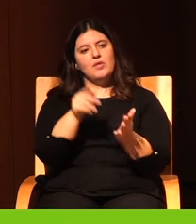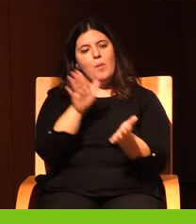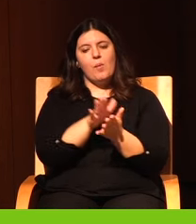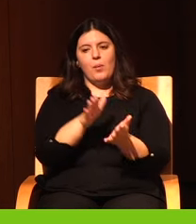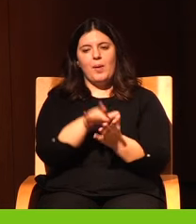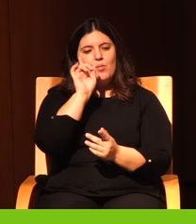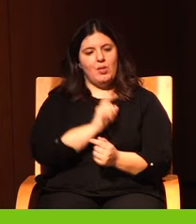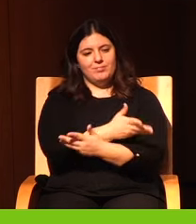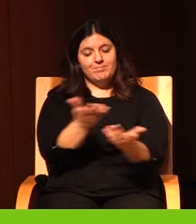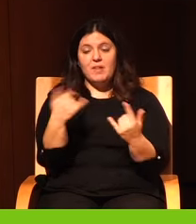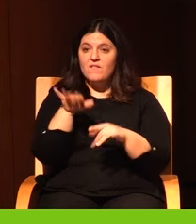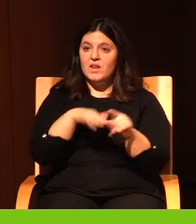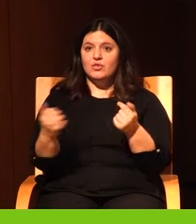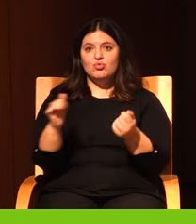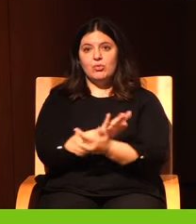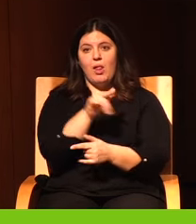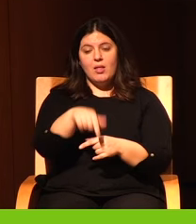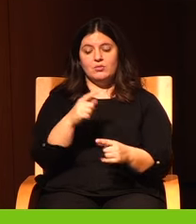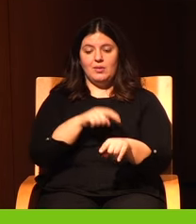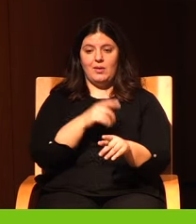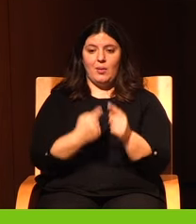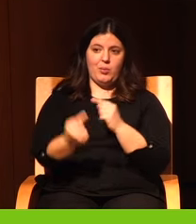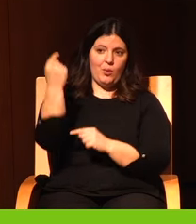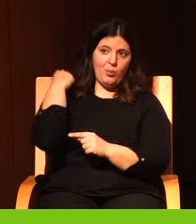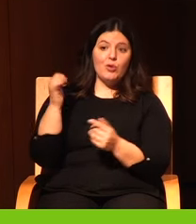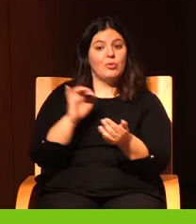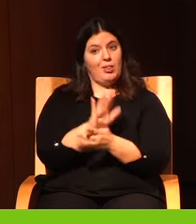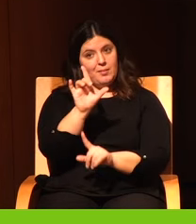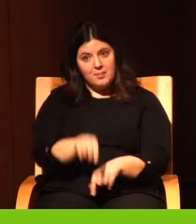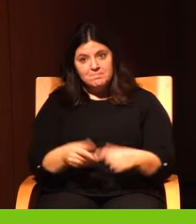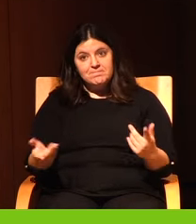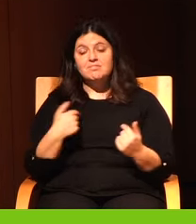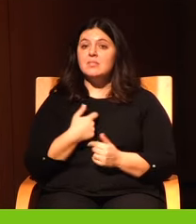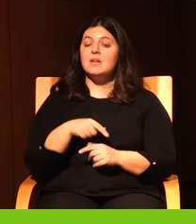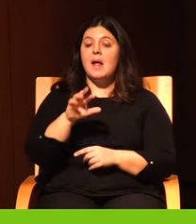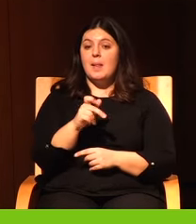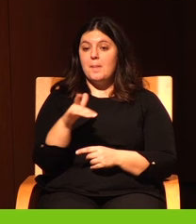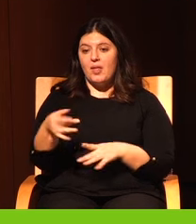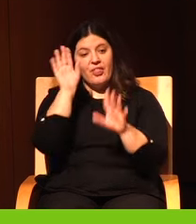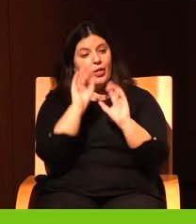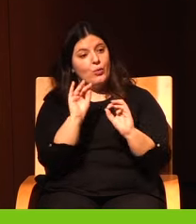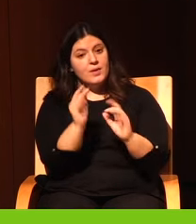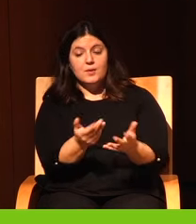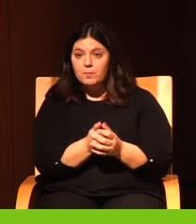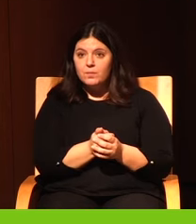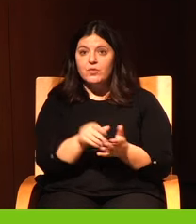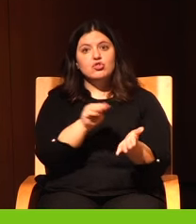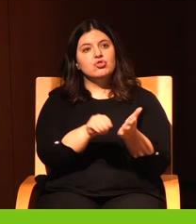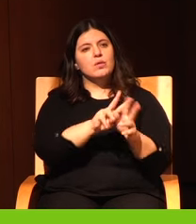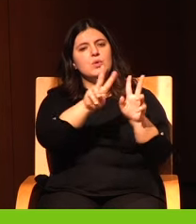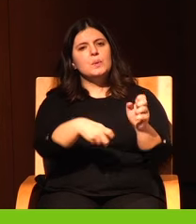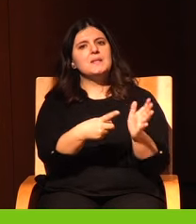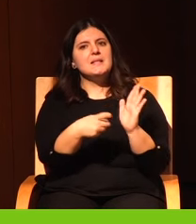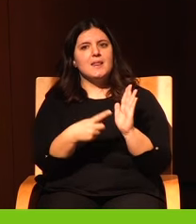mulheres fazendo o jornalismo da sua época jornalista também Almeida Garret da educação que escreveu sobre a